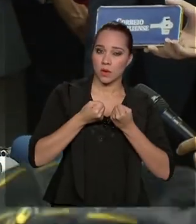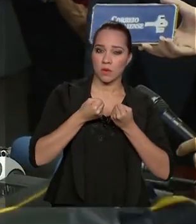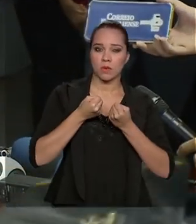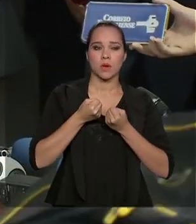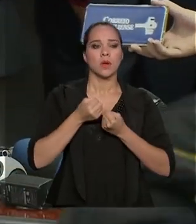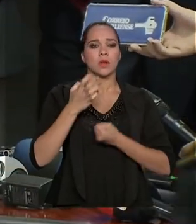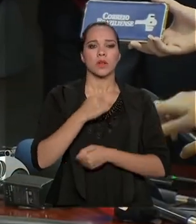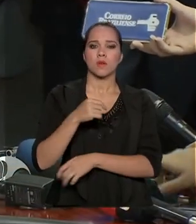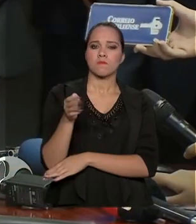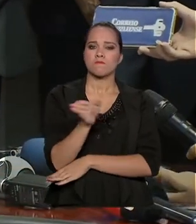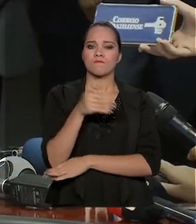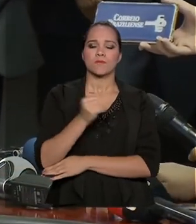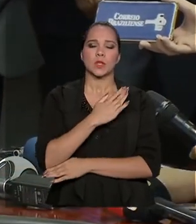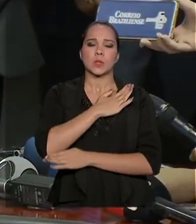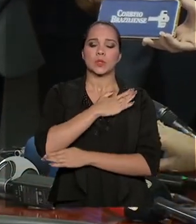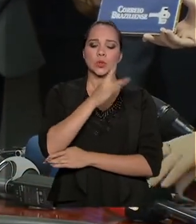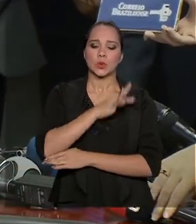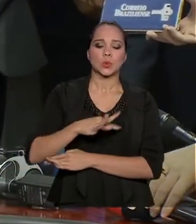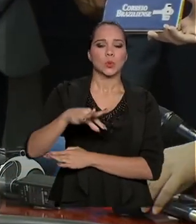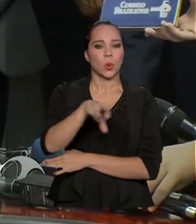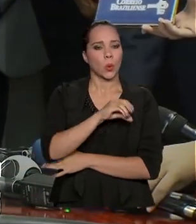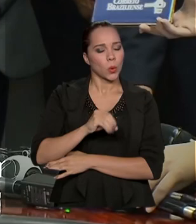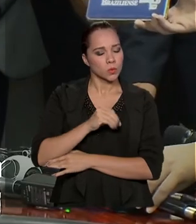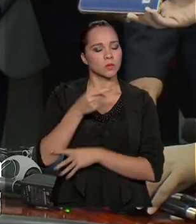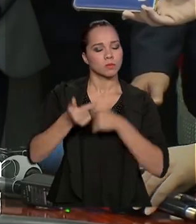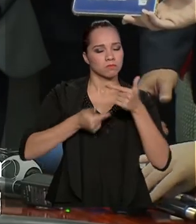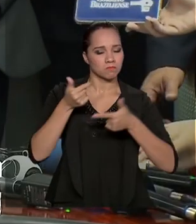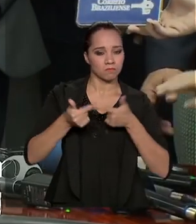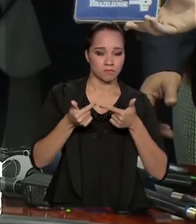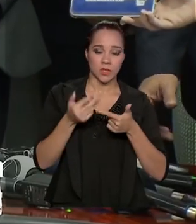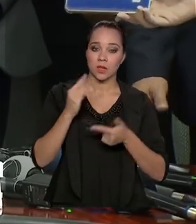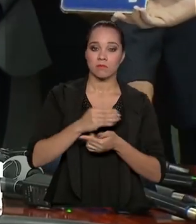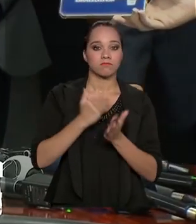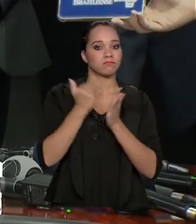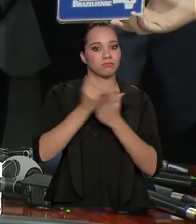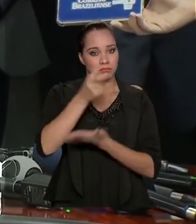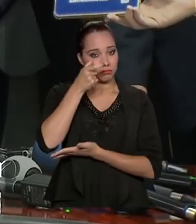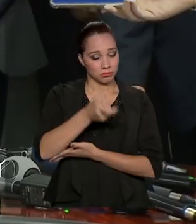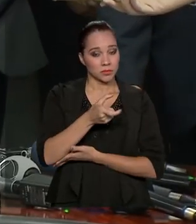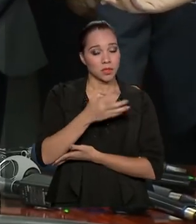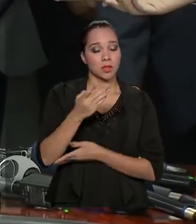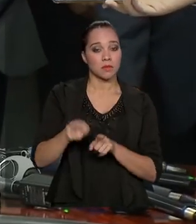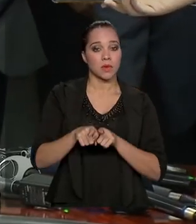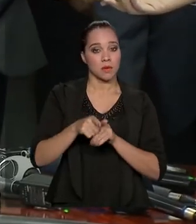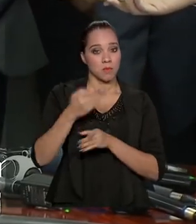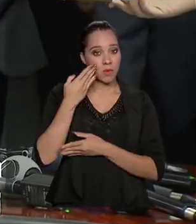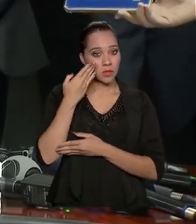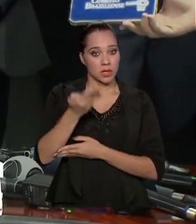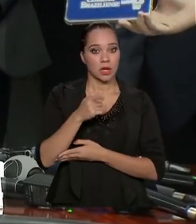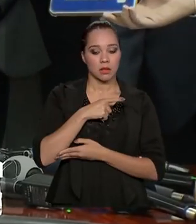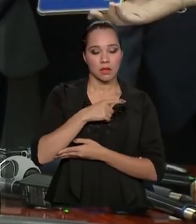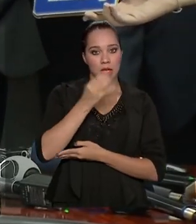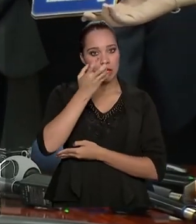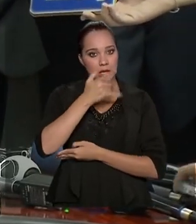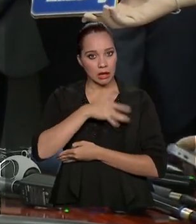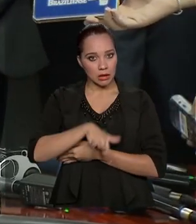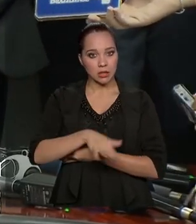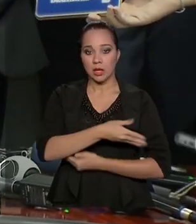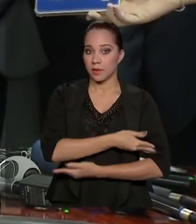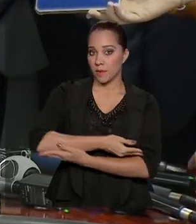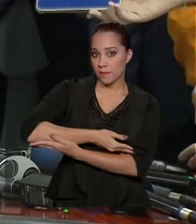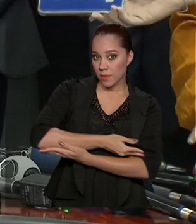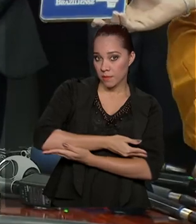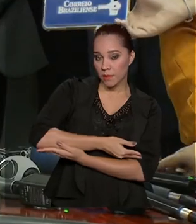o patriotismo com quase todos os envolvidos. Então esse é o maior interesse. Mostrar, inclusive, que tem crianças, tem bebês que estão